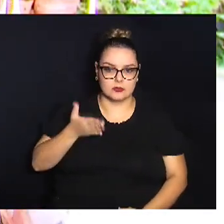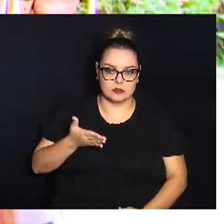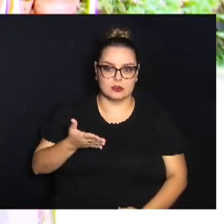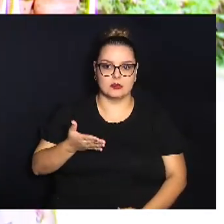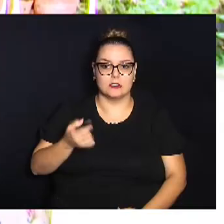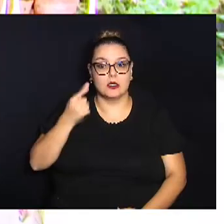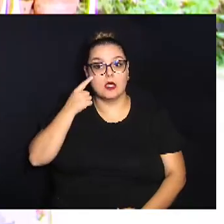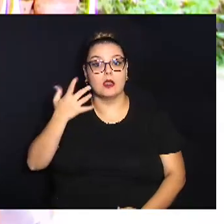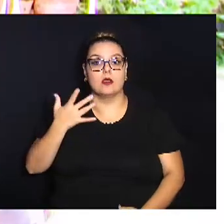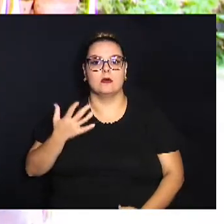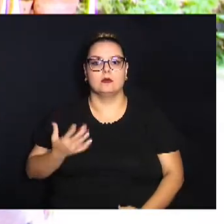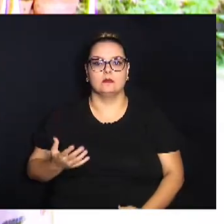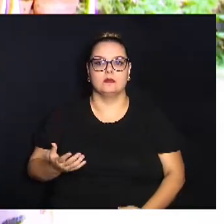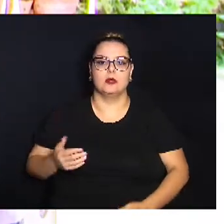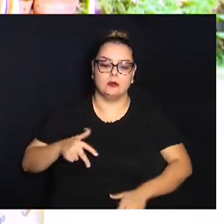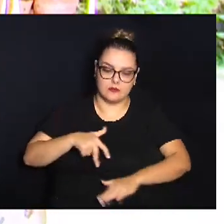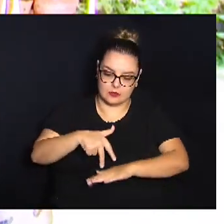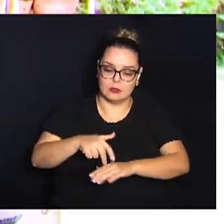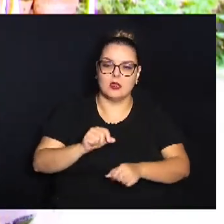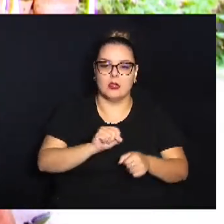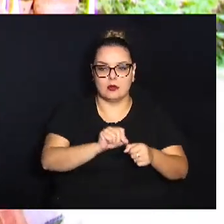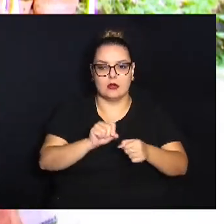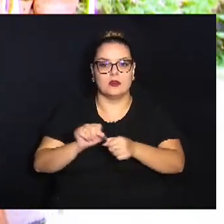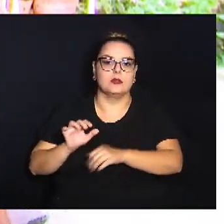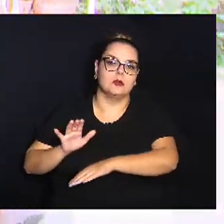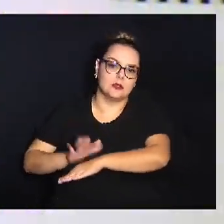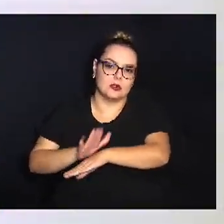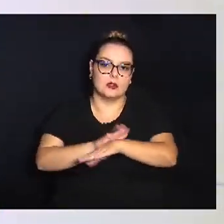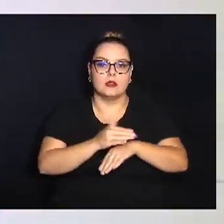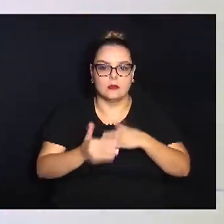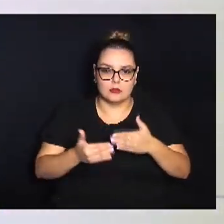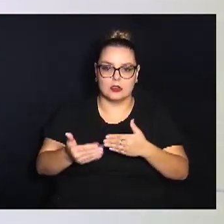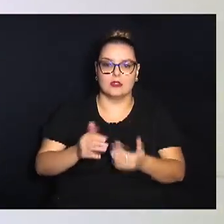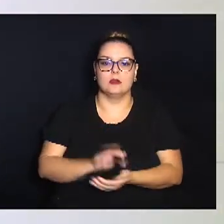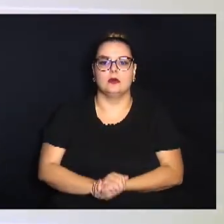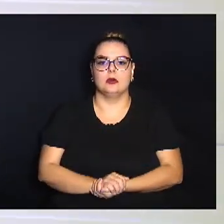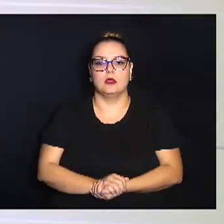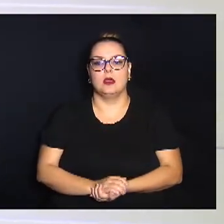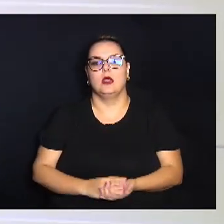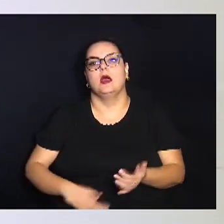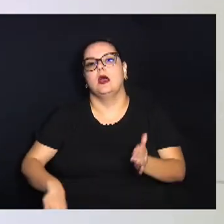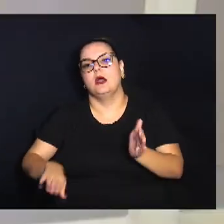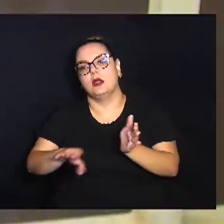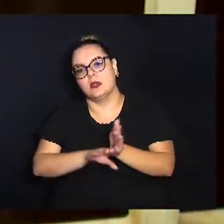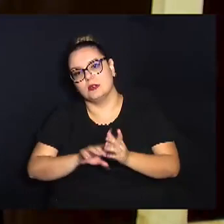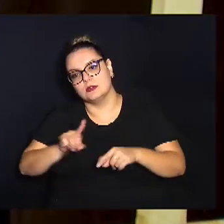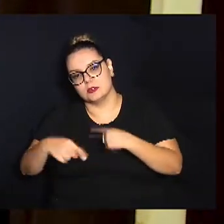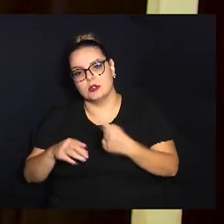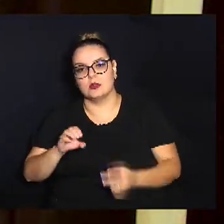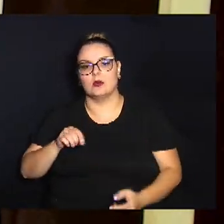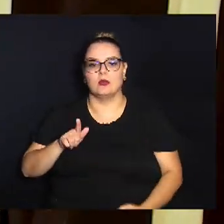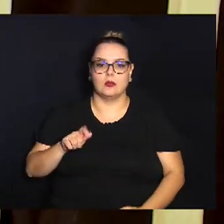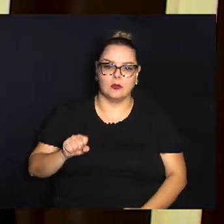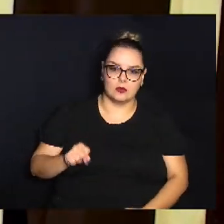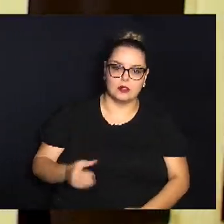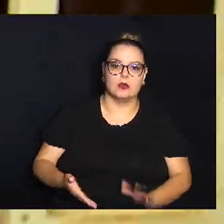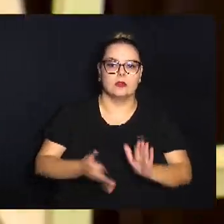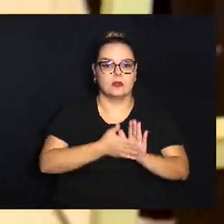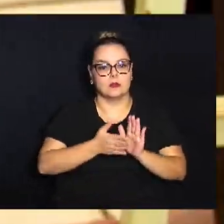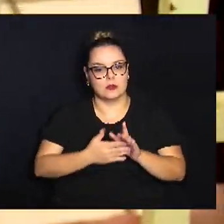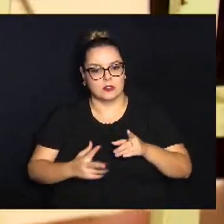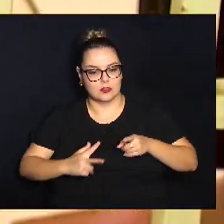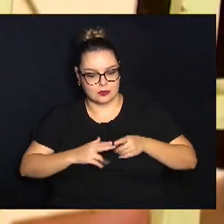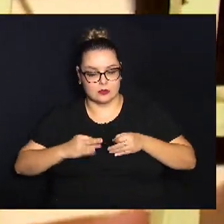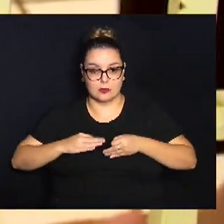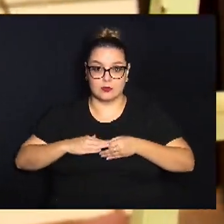essa ideia nos usou como canal para implementação. Aí na esteira vieram outras ONGs com propostas também de castração, porque